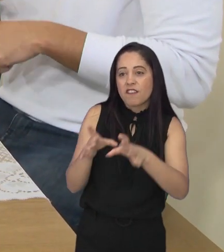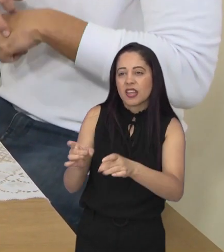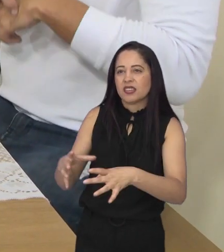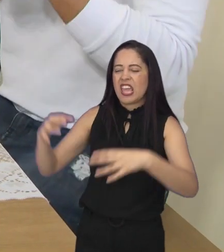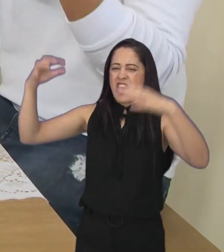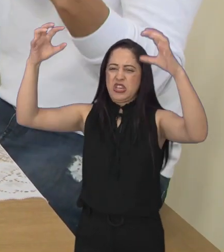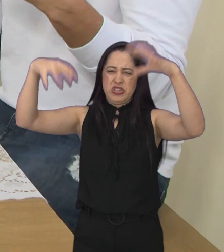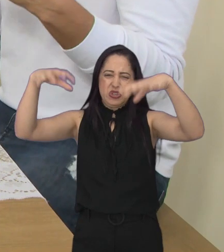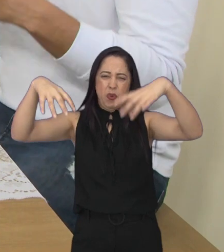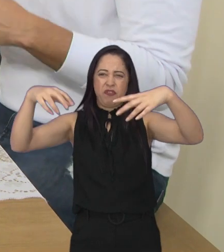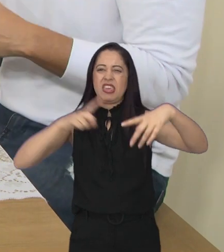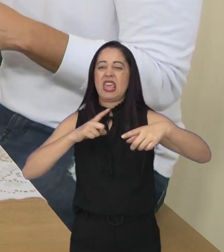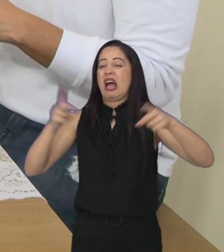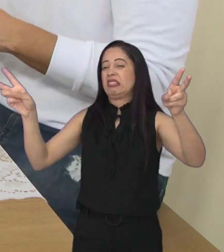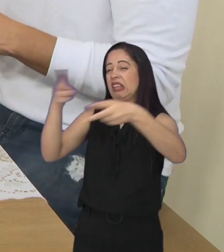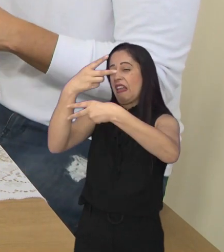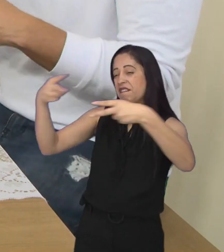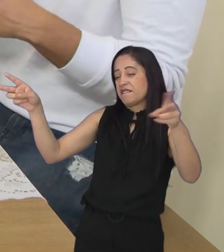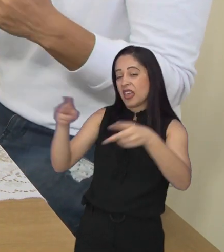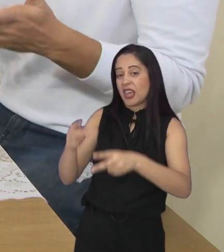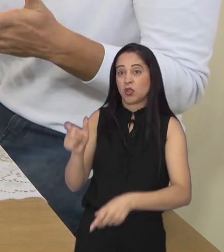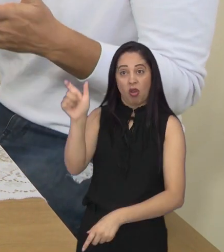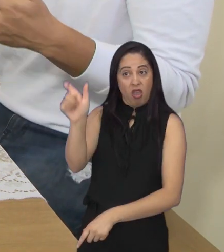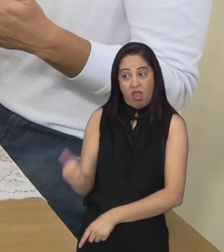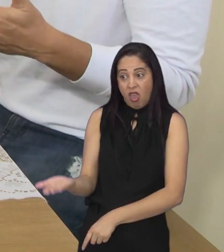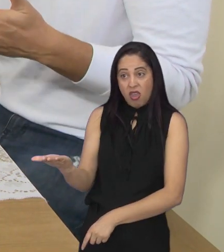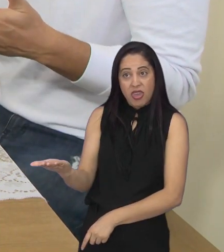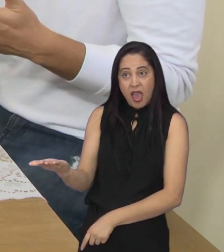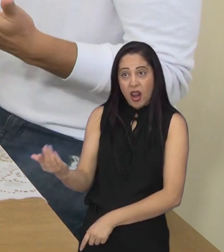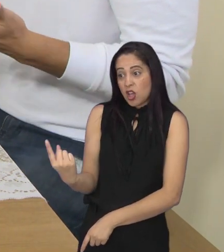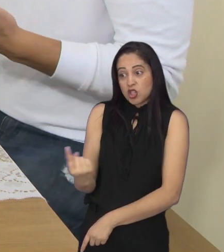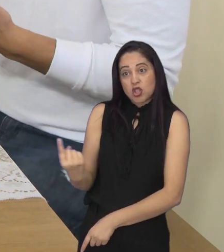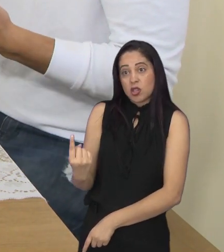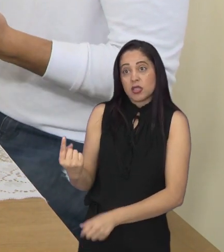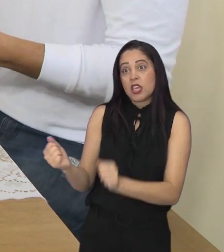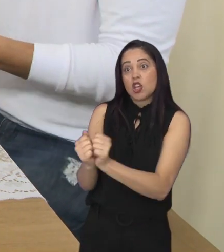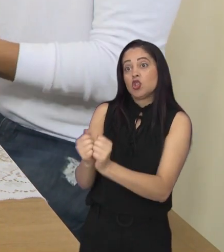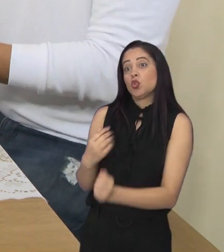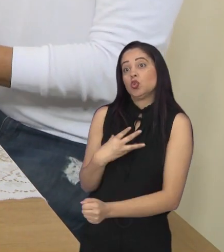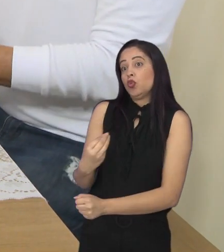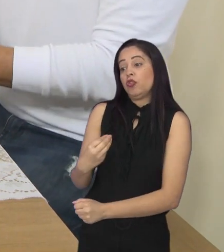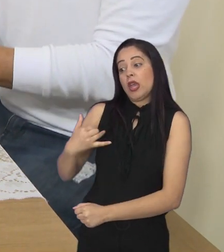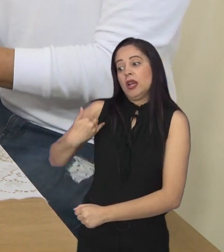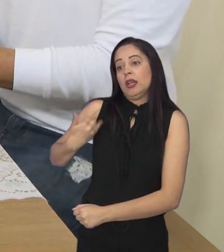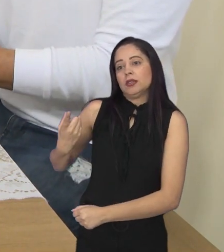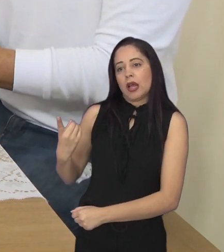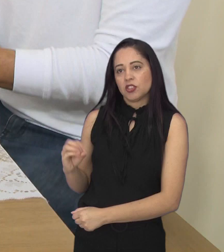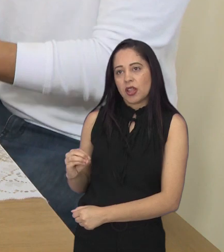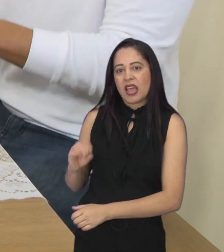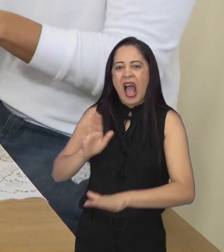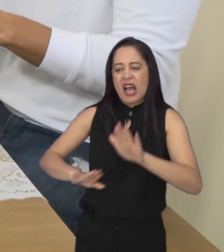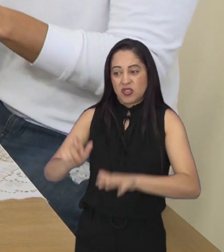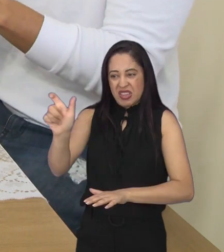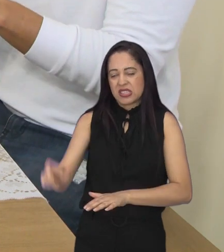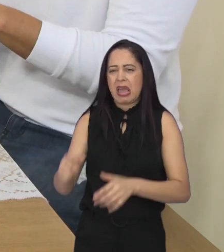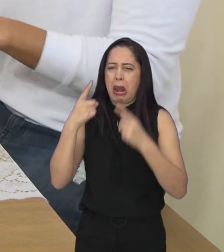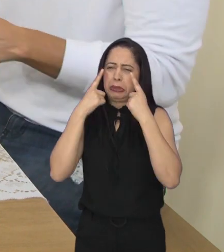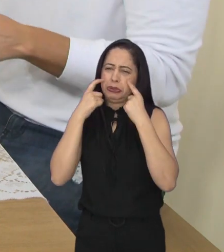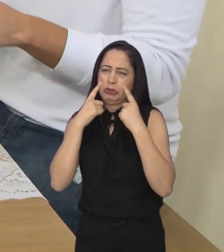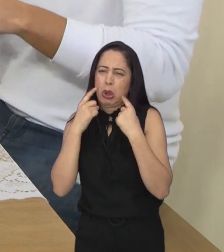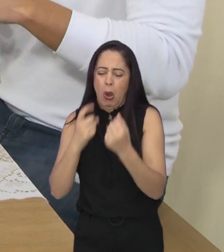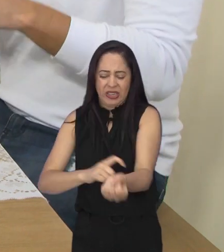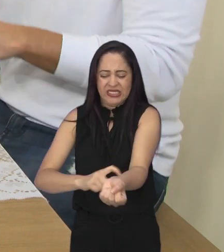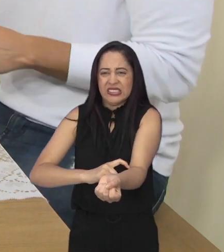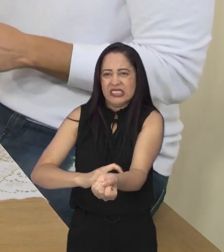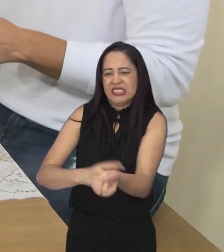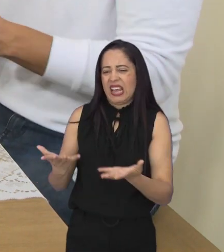torrenciais, a barraca voava. E ela sozinha, com meu filho com 10 anos de idade. Então ela chorava, ela ficava